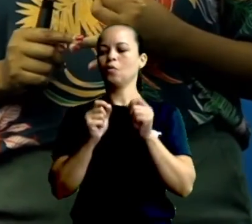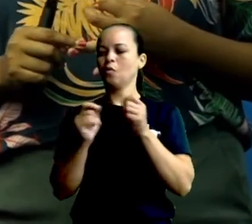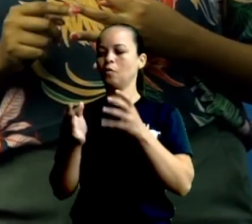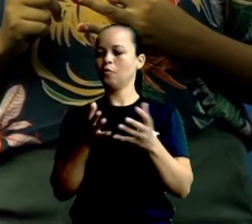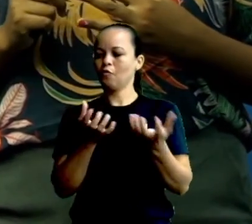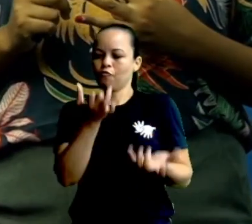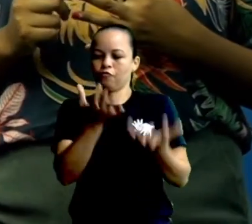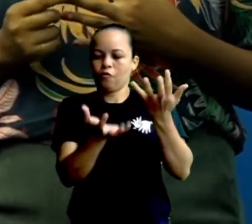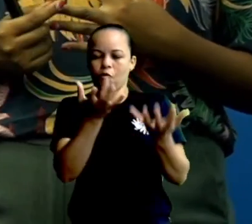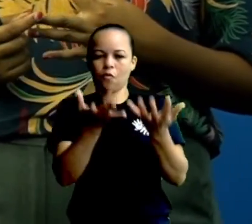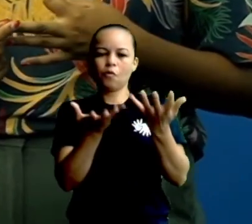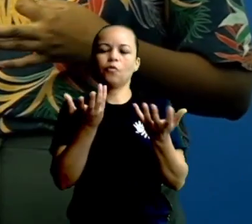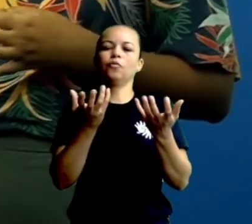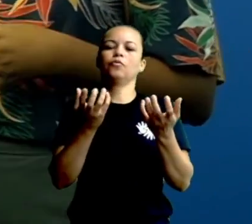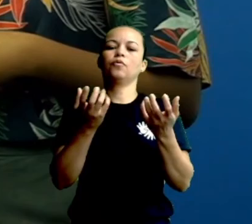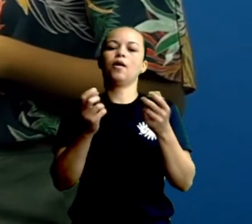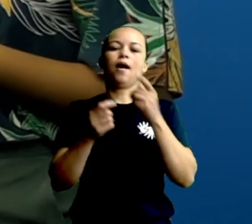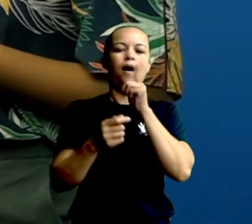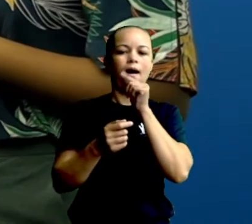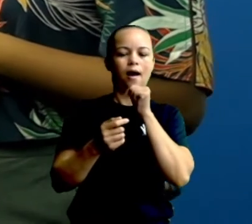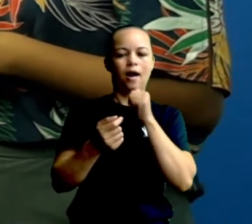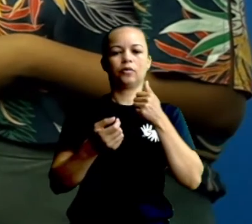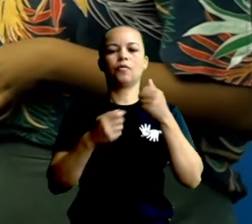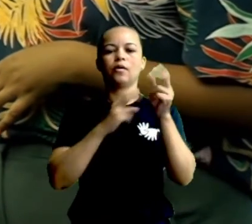a água e o vento.